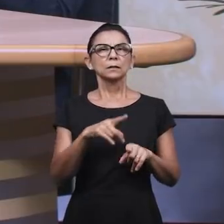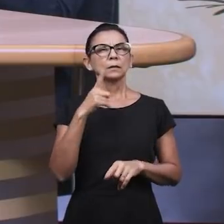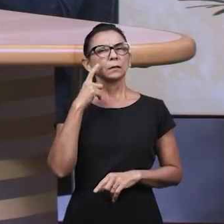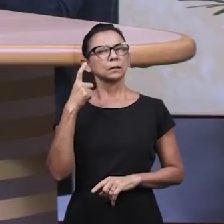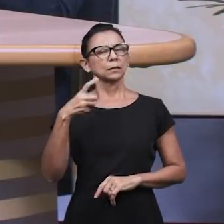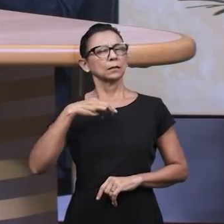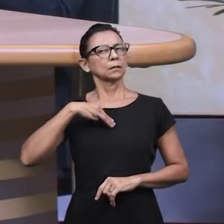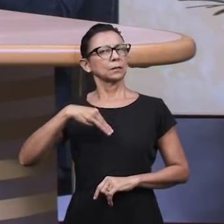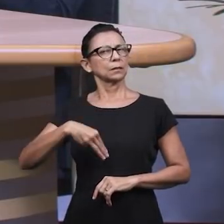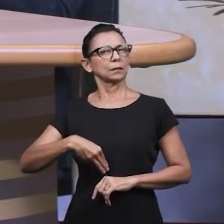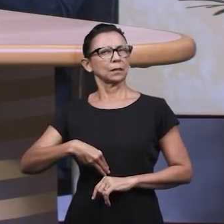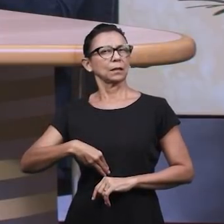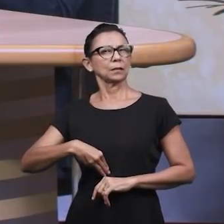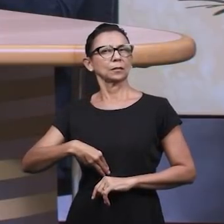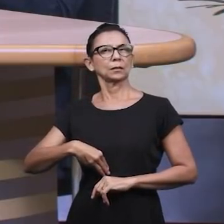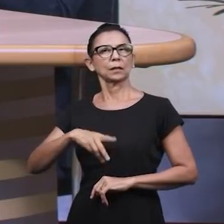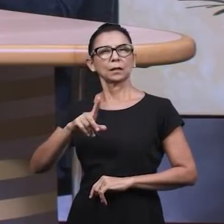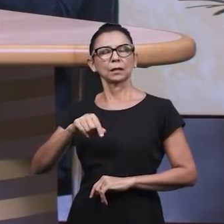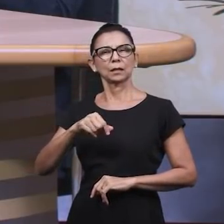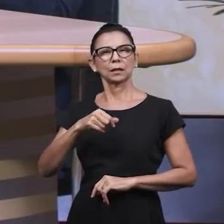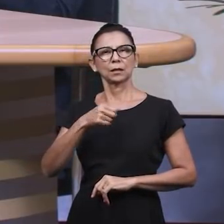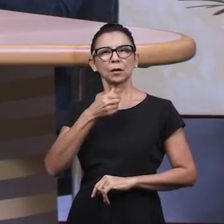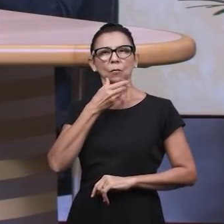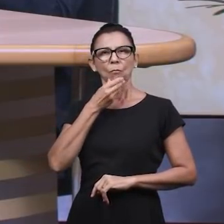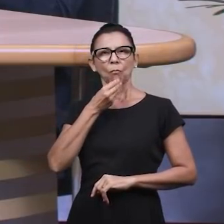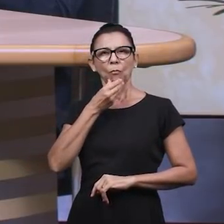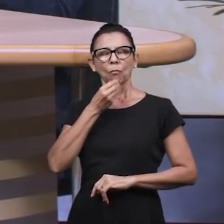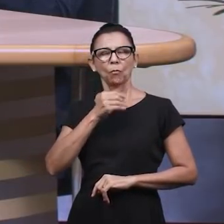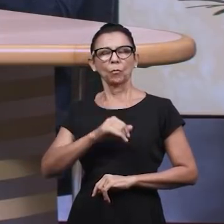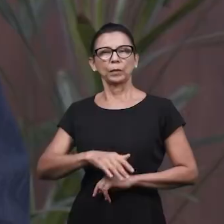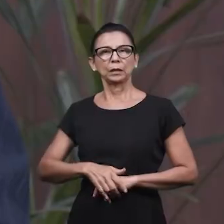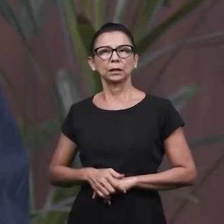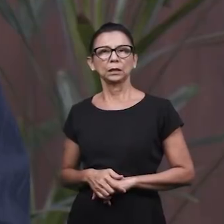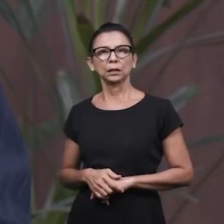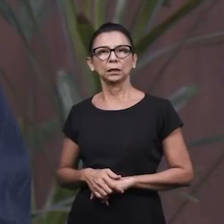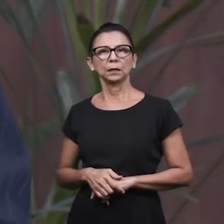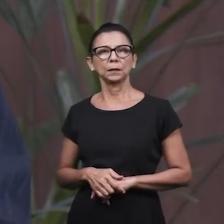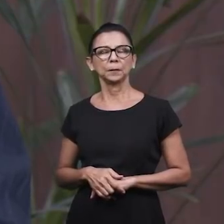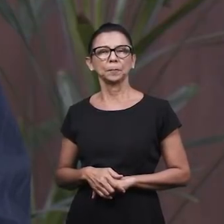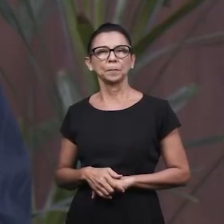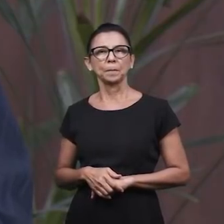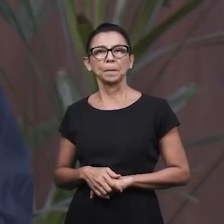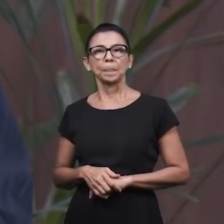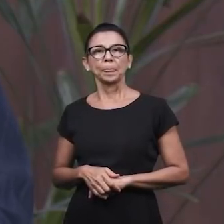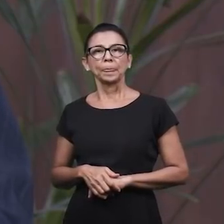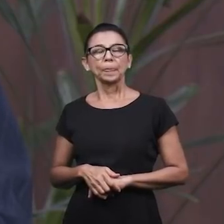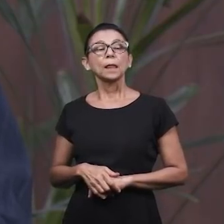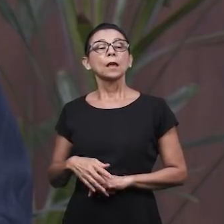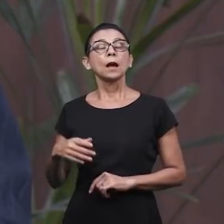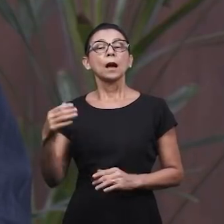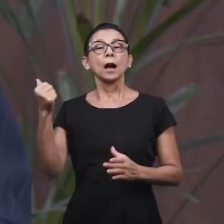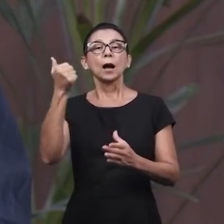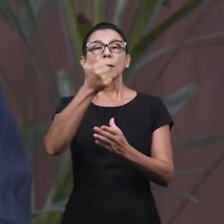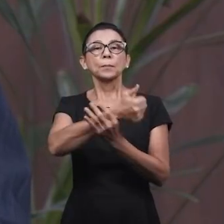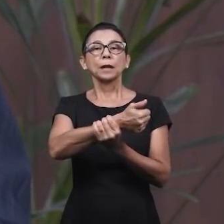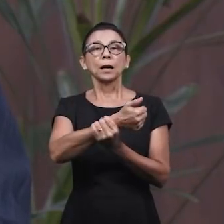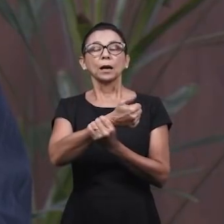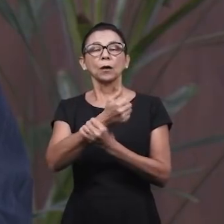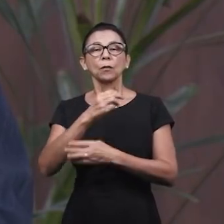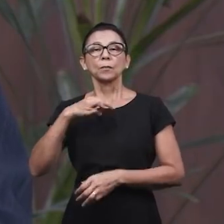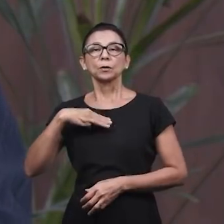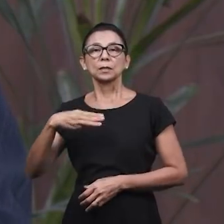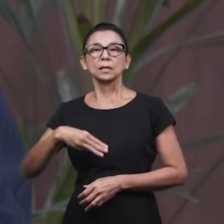é que Melquisedeque foi aquele homem que abençoou Abraão. Então o patriarca Abraão